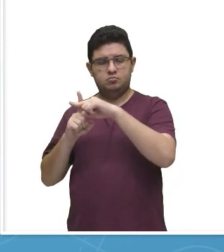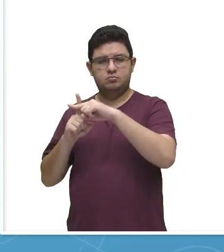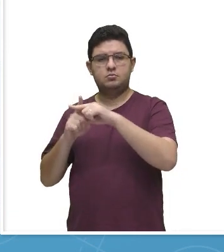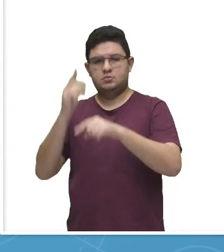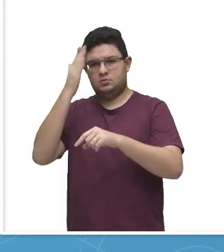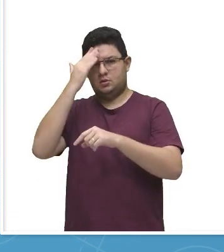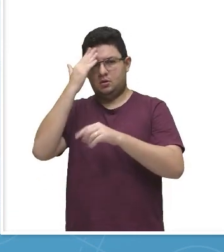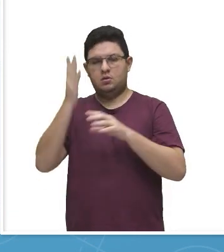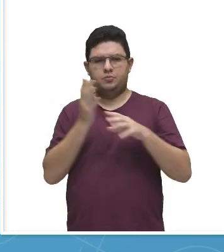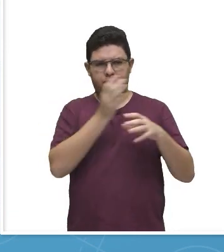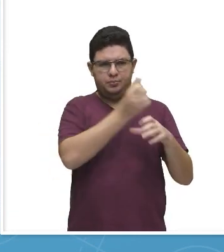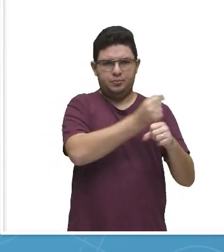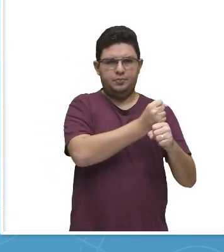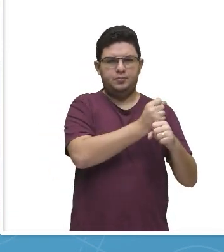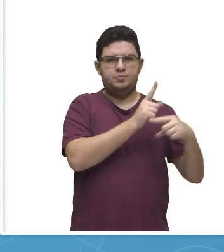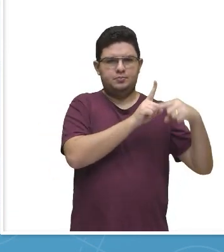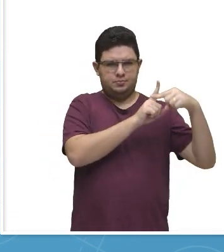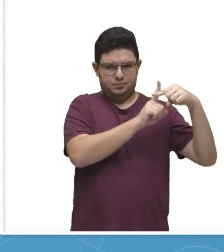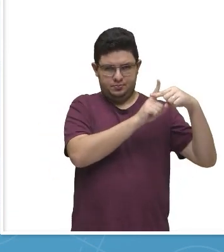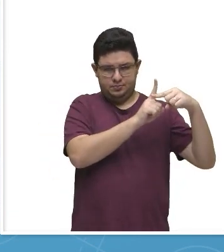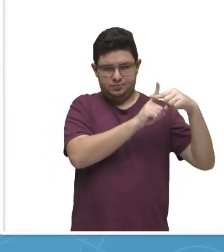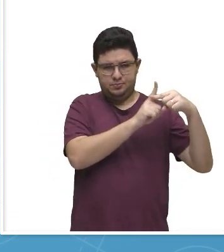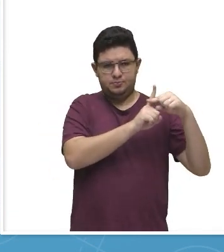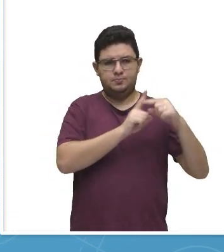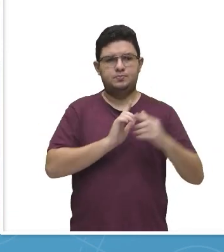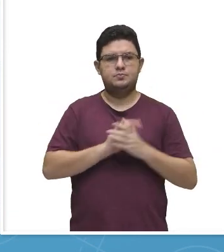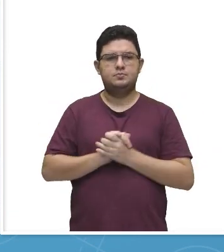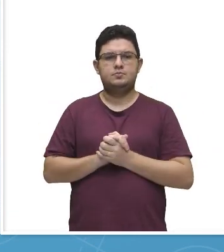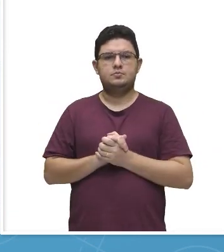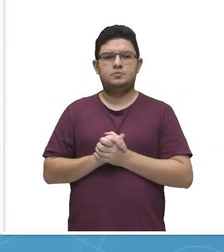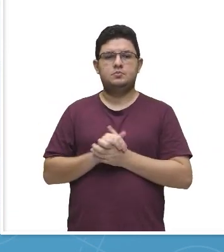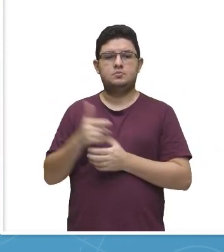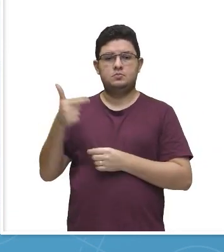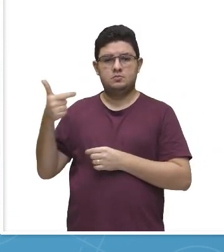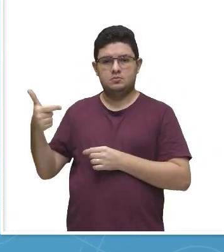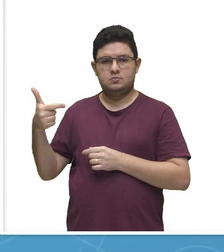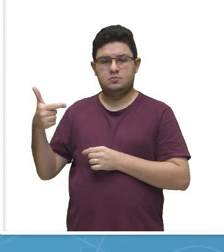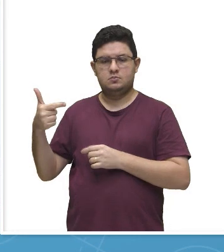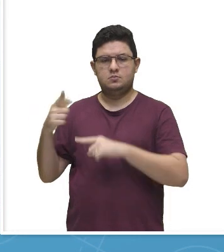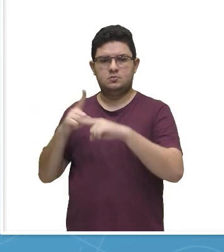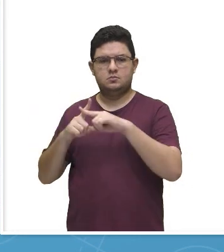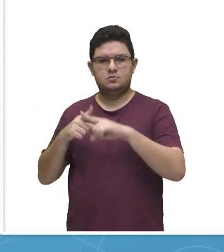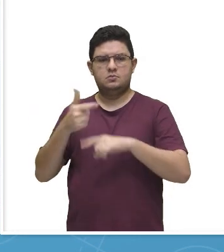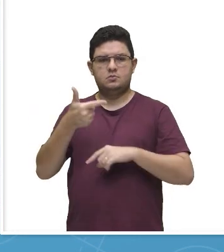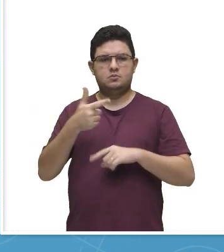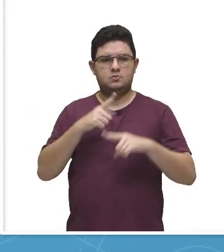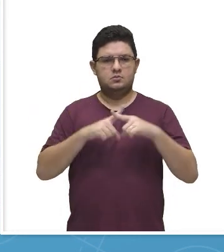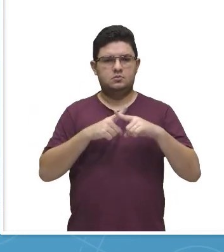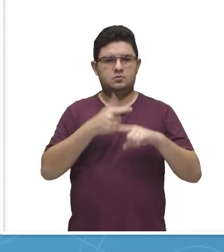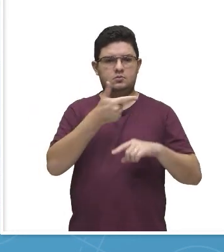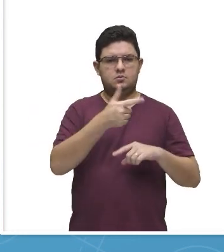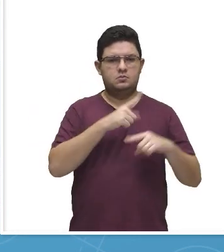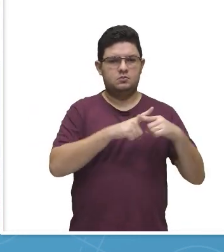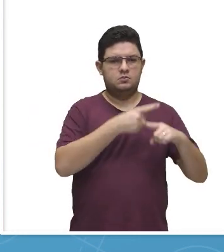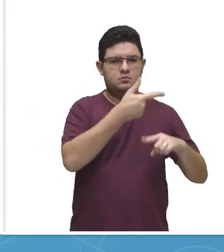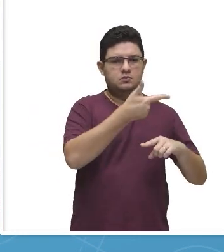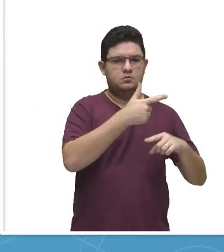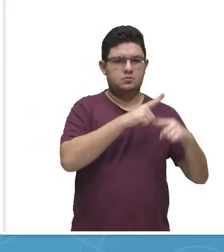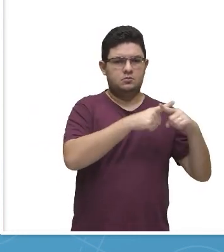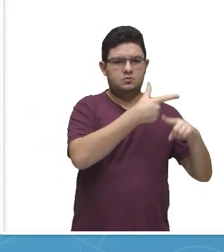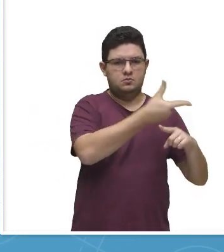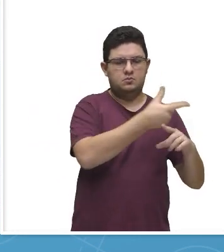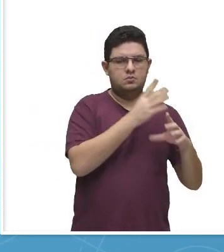ser positivo, eu já nem me preocupo com isso. Multiplicando os fatores, eu tenho 2 vezes 2, 4, vezes 2, 8, vezes